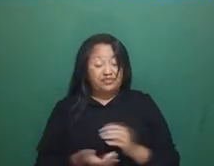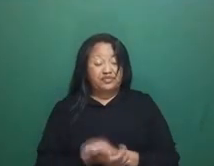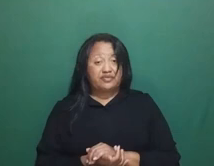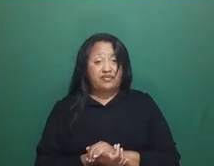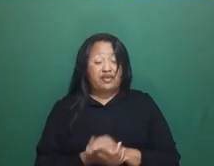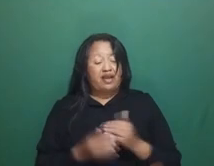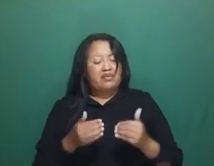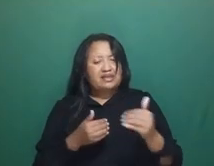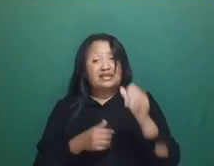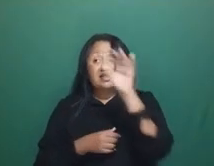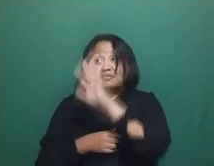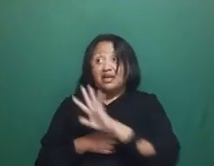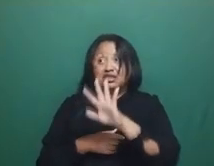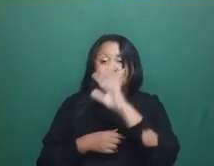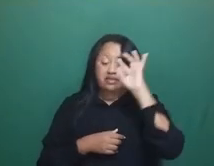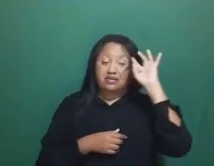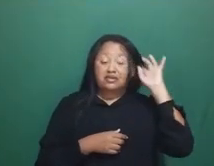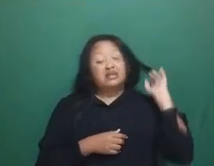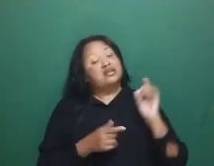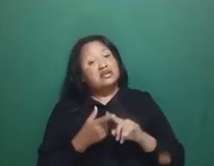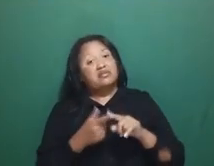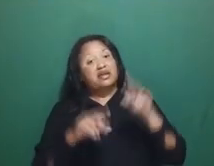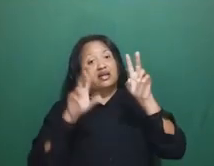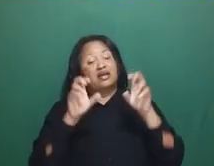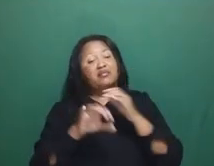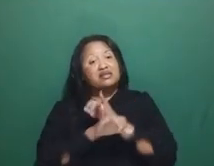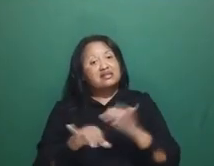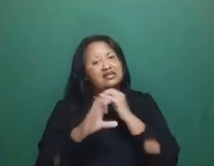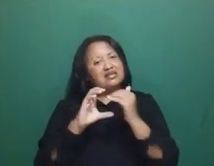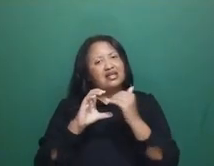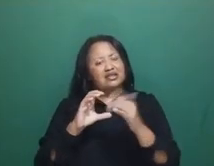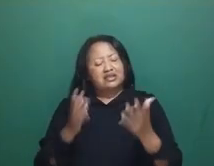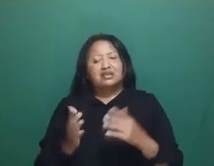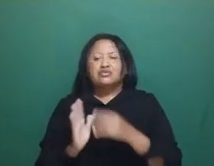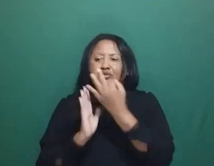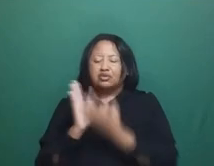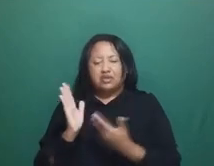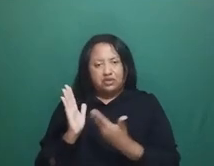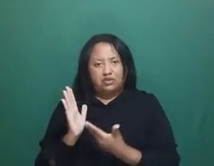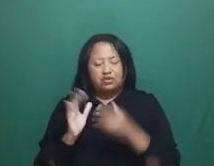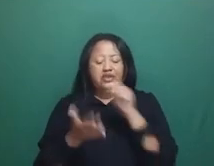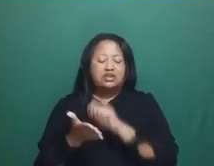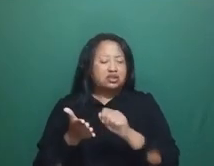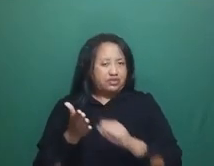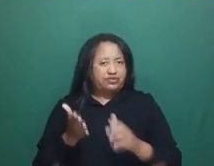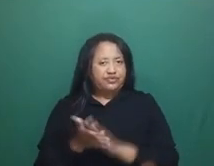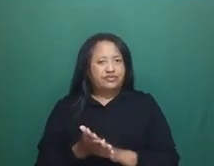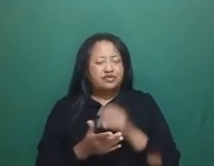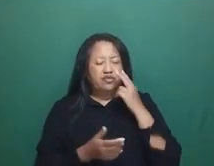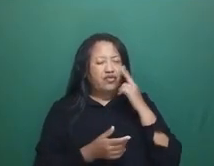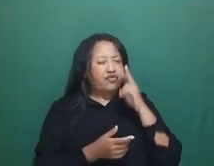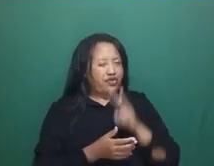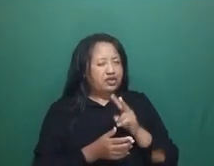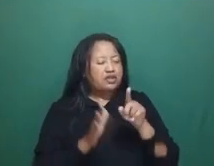a partir das imagens né e traz essa mensagem também a partir desse texto vamos dar